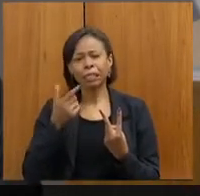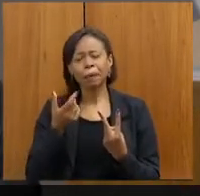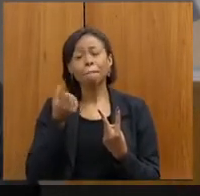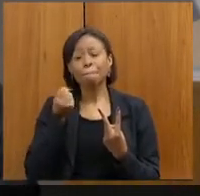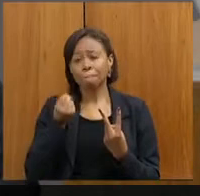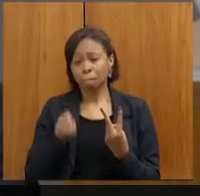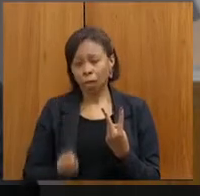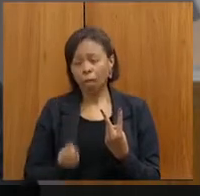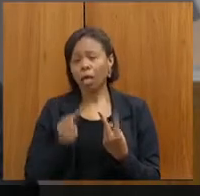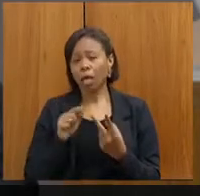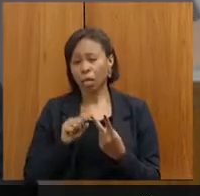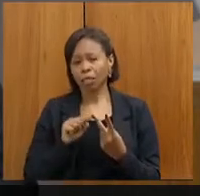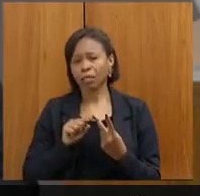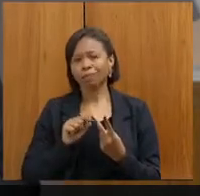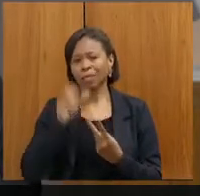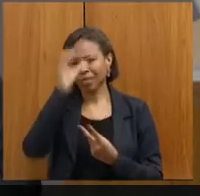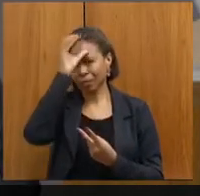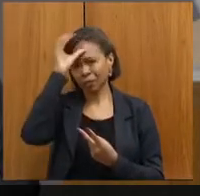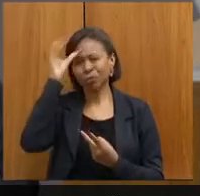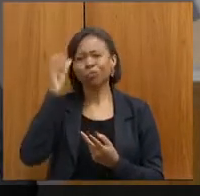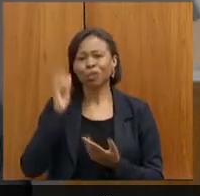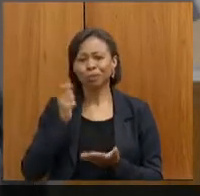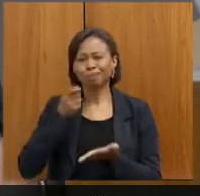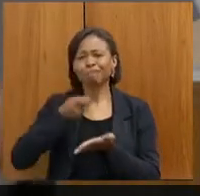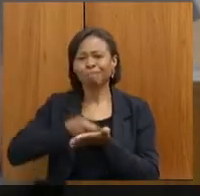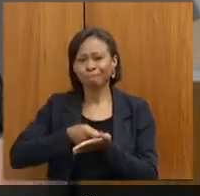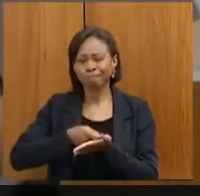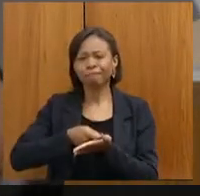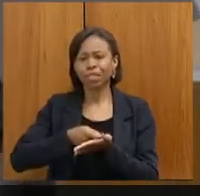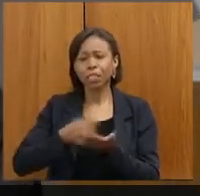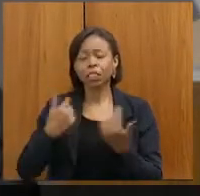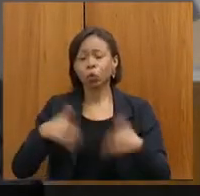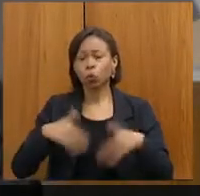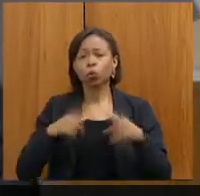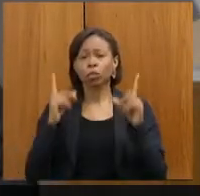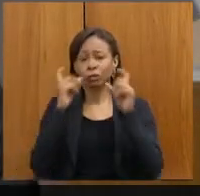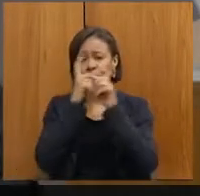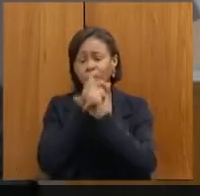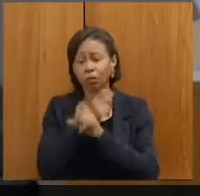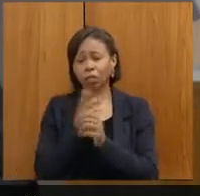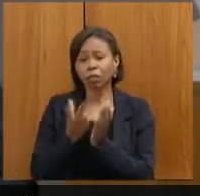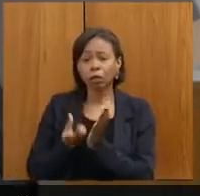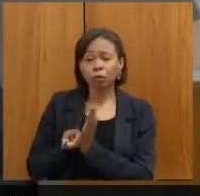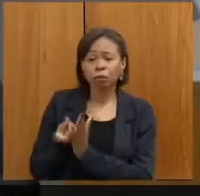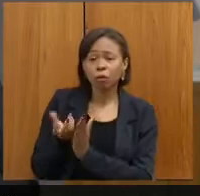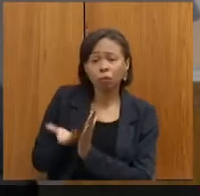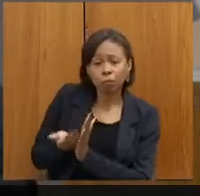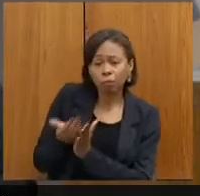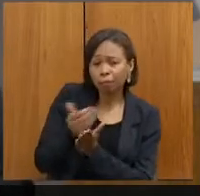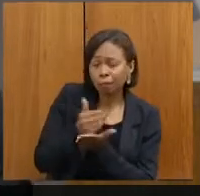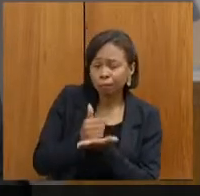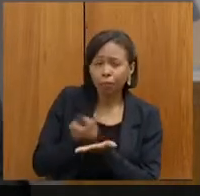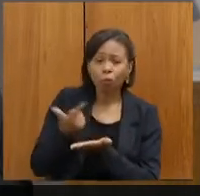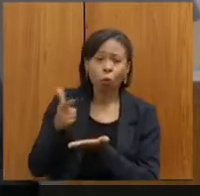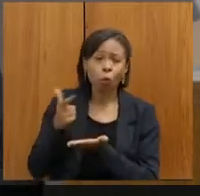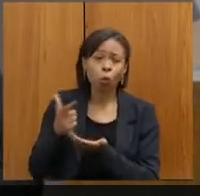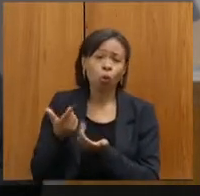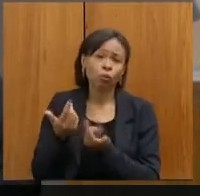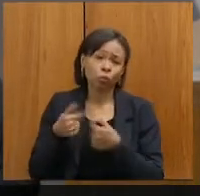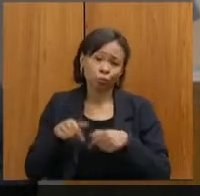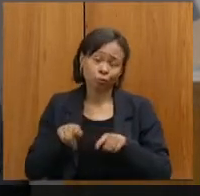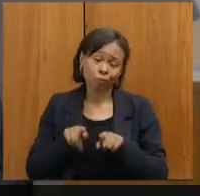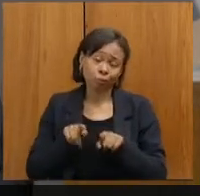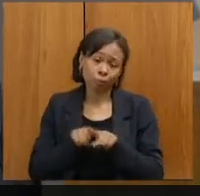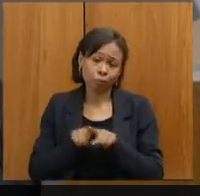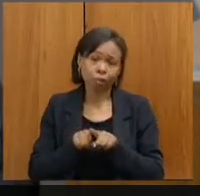o contribuinte a fim de que tem até dificuldade de gerar mais recursos né a gente acredita muito na curva de laffer